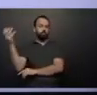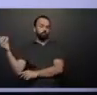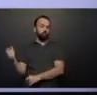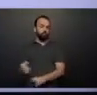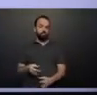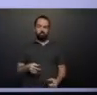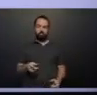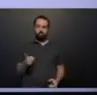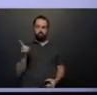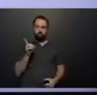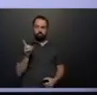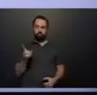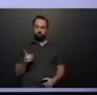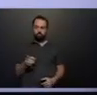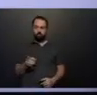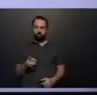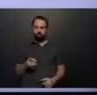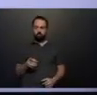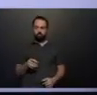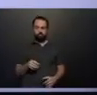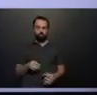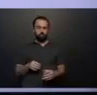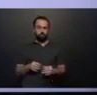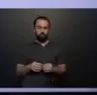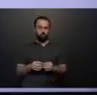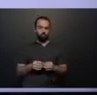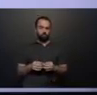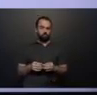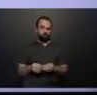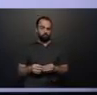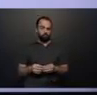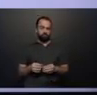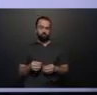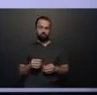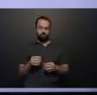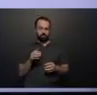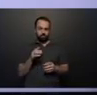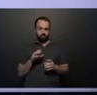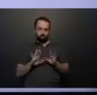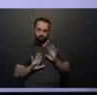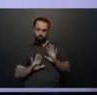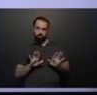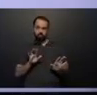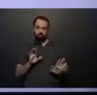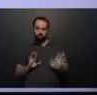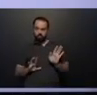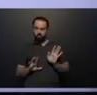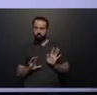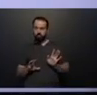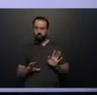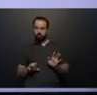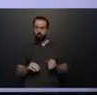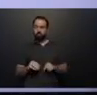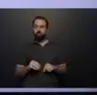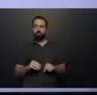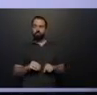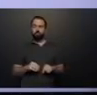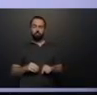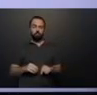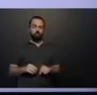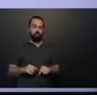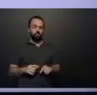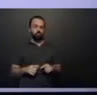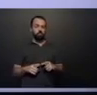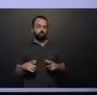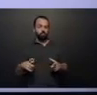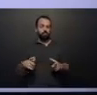que significa produtos corrosivos, né? Para você tomar bastante cuidado. E como que deve ser um